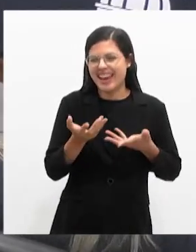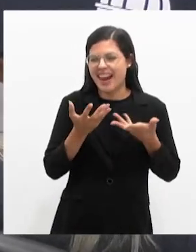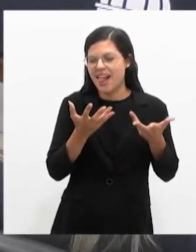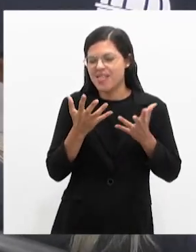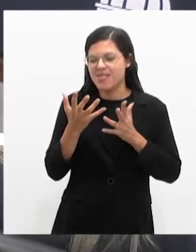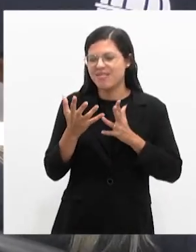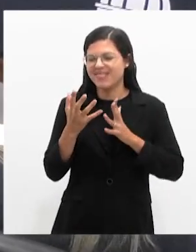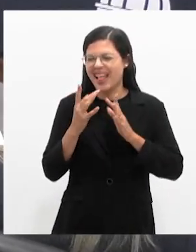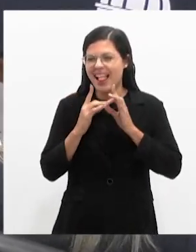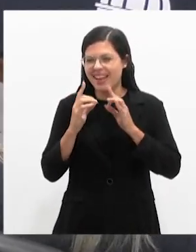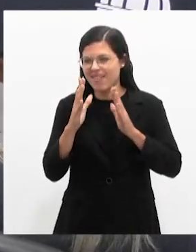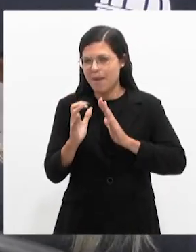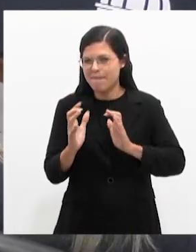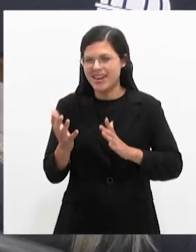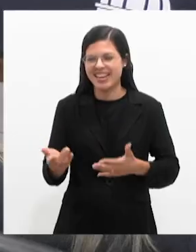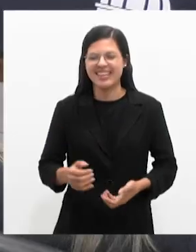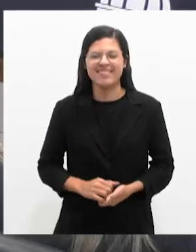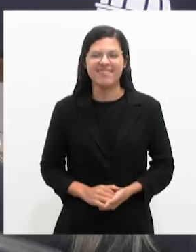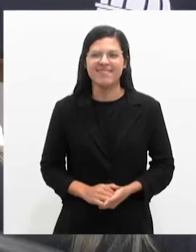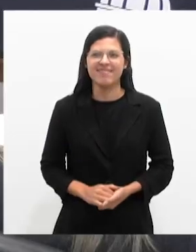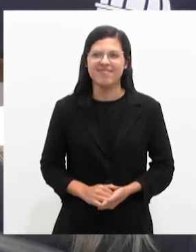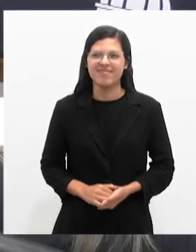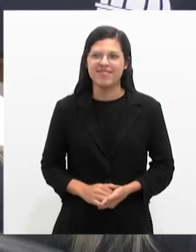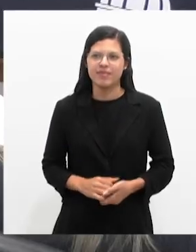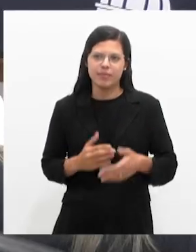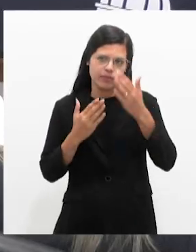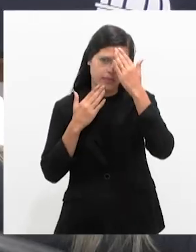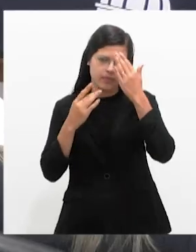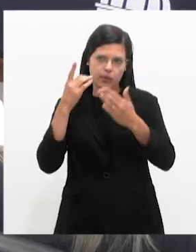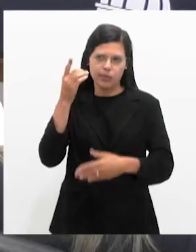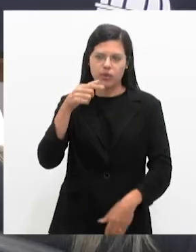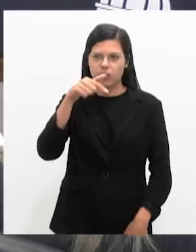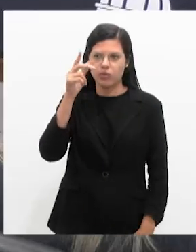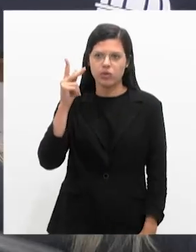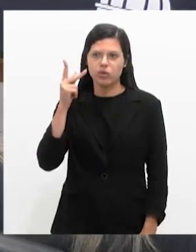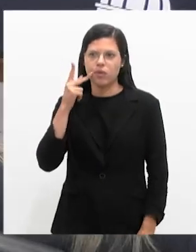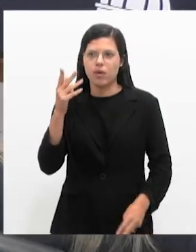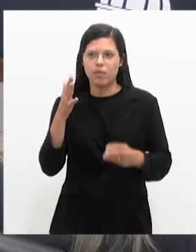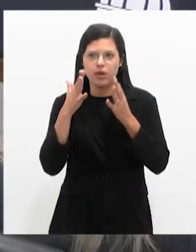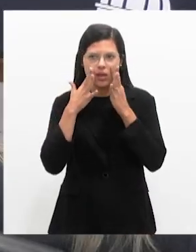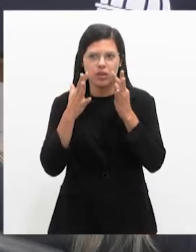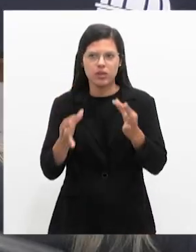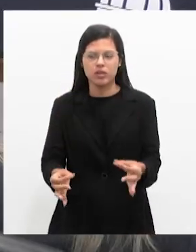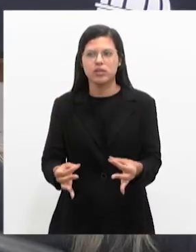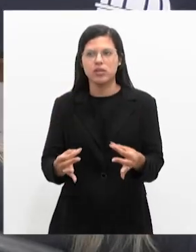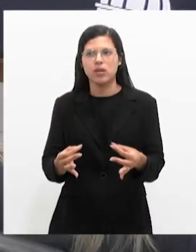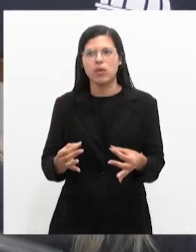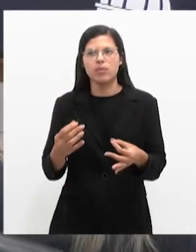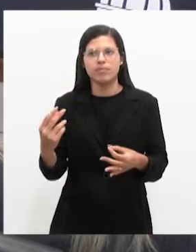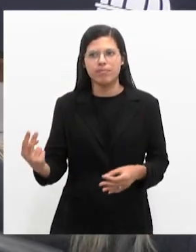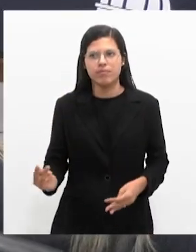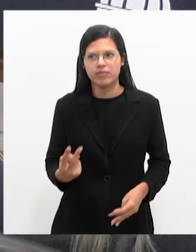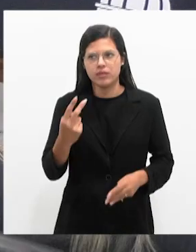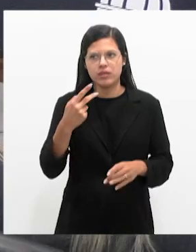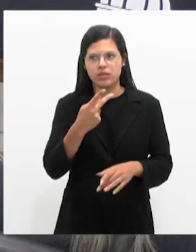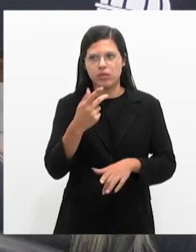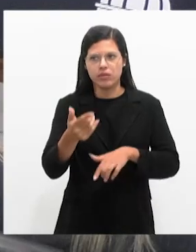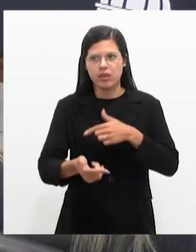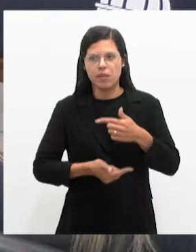deputado Luiz Paulo, pela atenção e zelo. De fato, fica aqui, mais uma vez, o reconhecimento ao trabalho incansável de Vossa